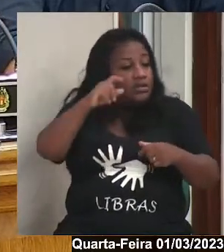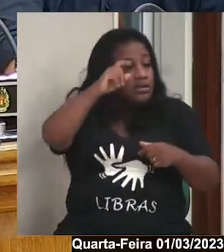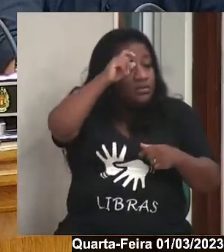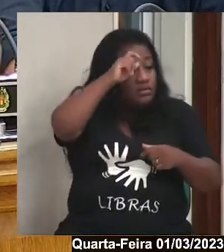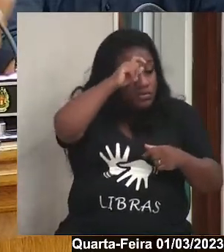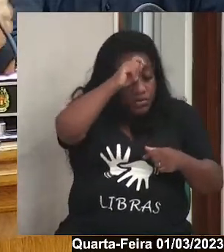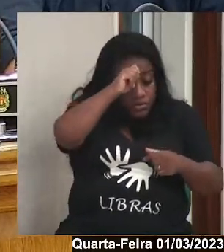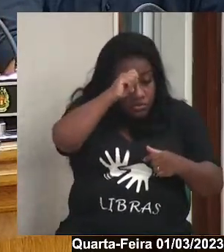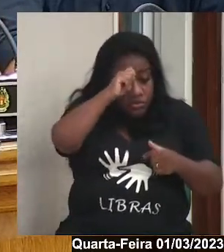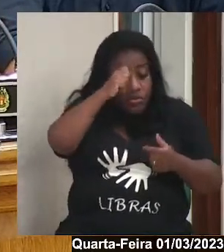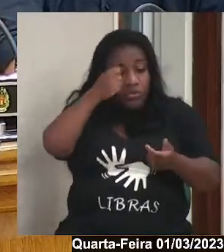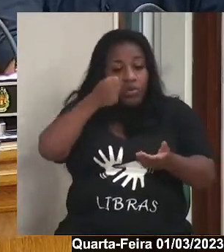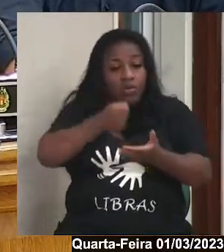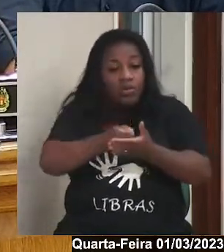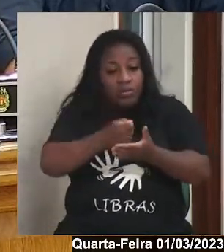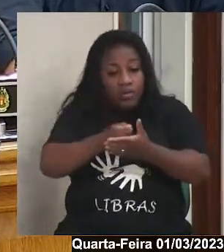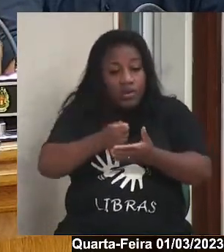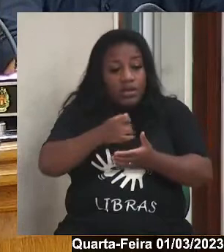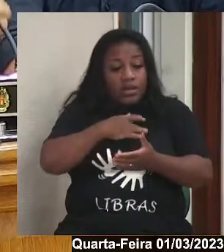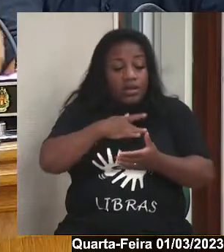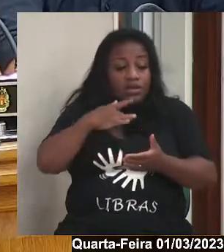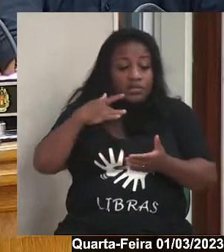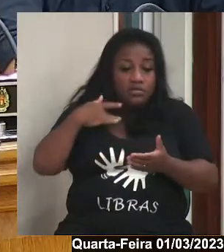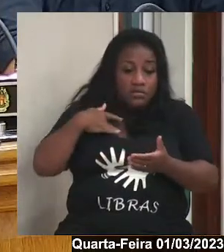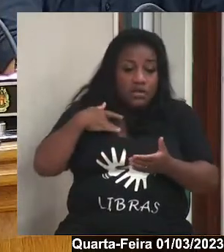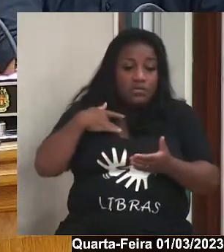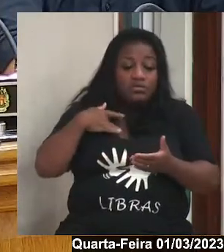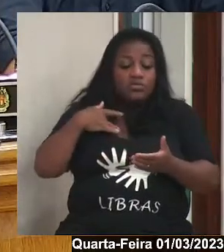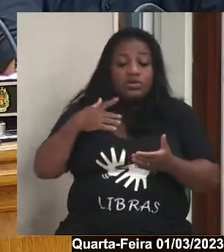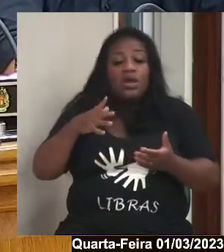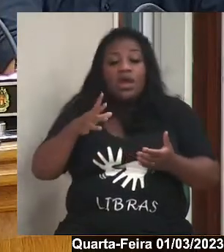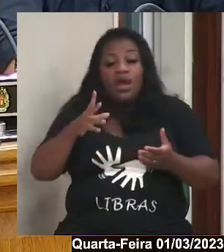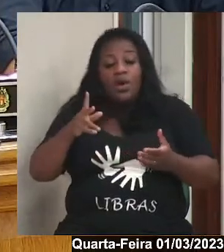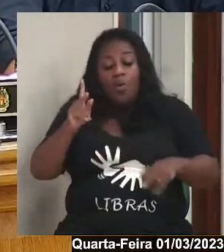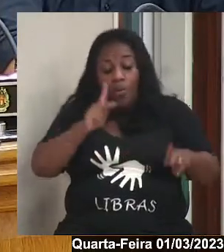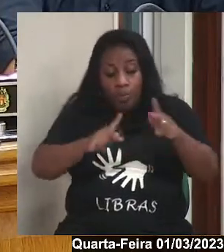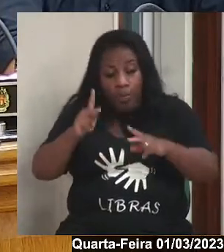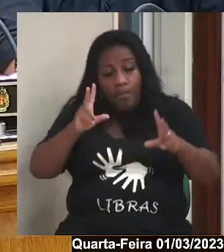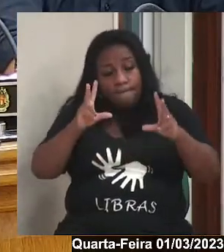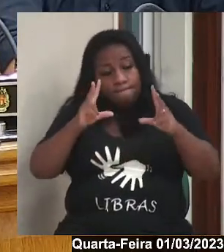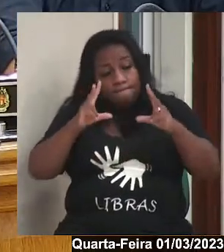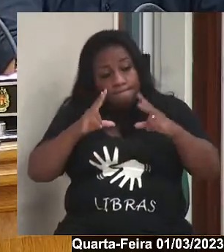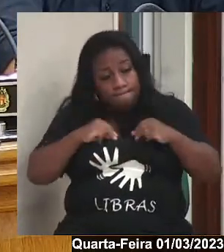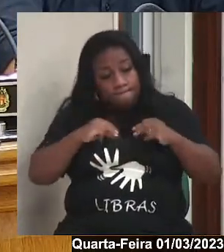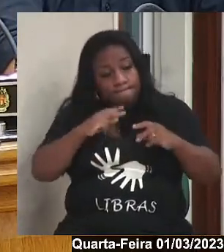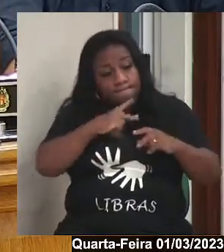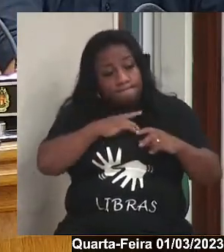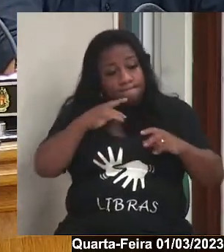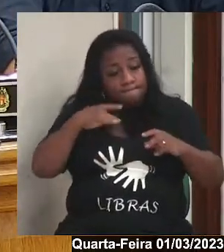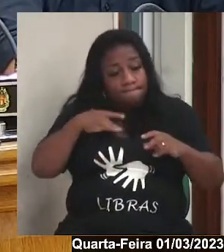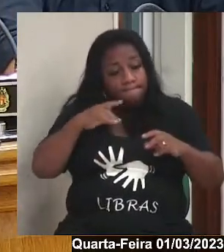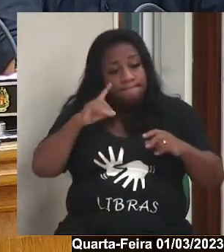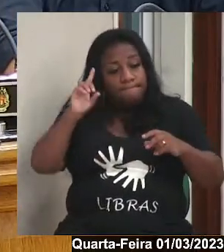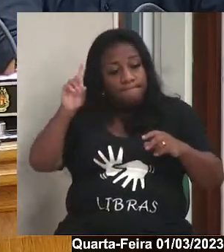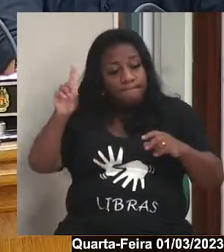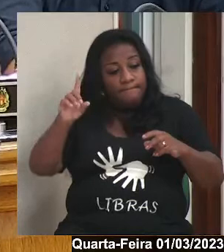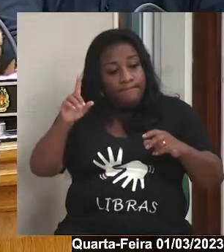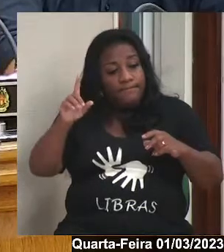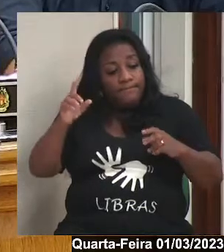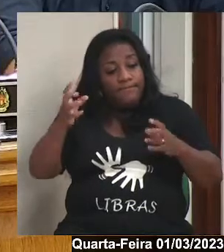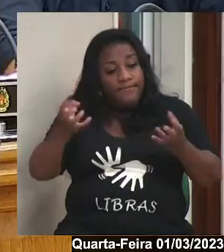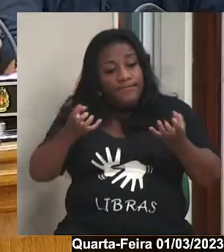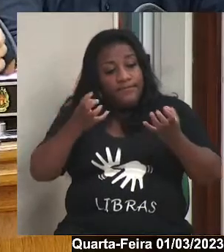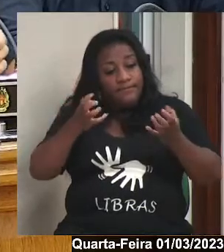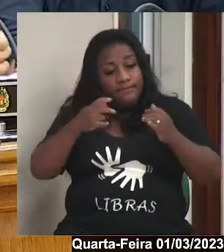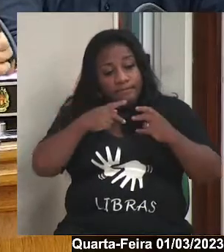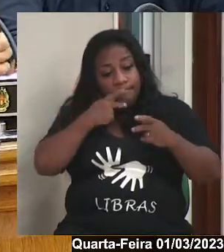vamos cobrar, melhorar a saúde da nossa cidade, tá? A população merece e precisa de melhorar a saúde. Primeiramente é Deus e a saúde. E